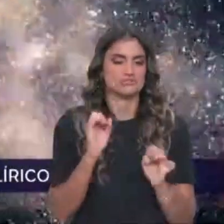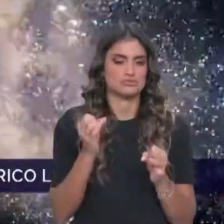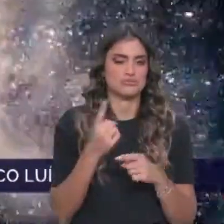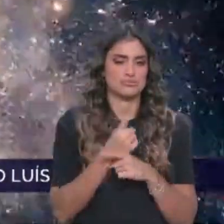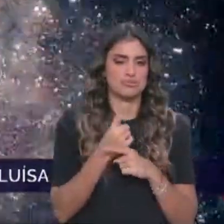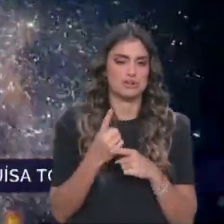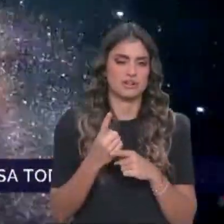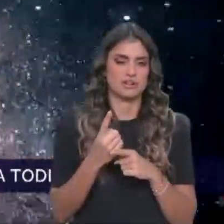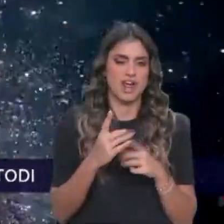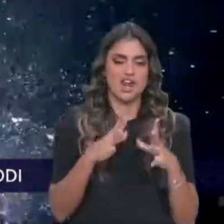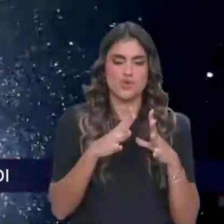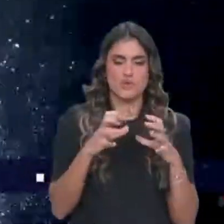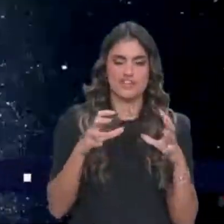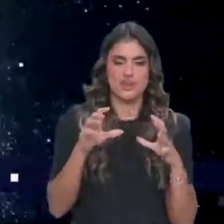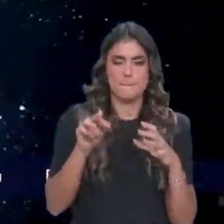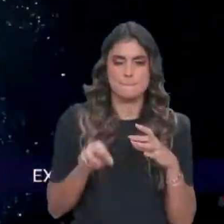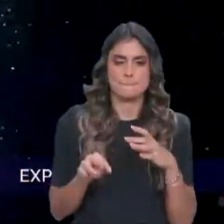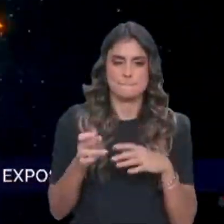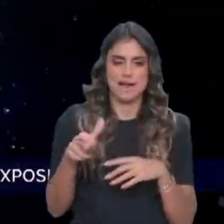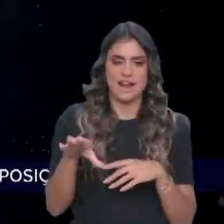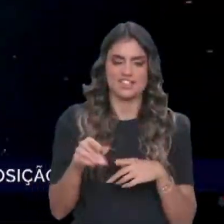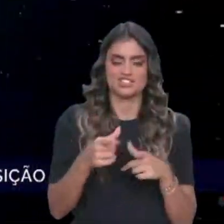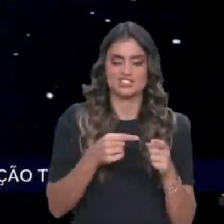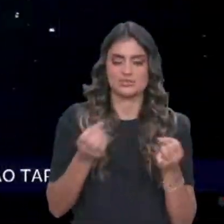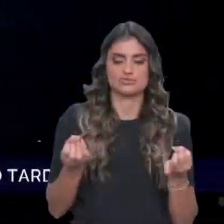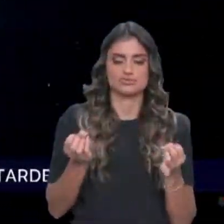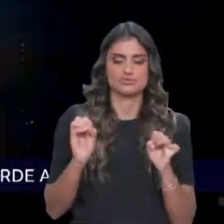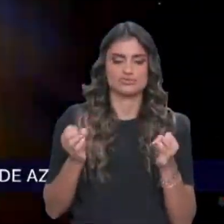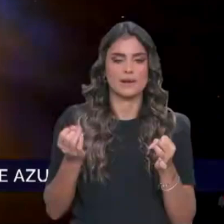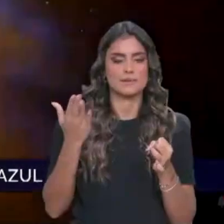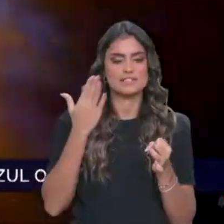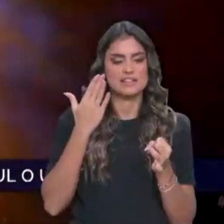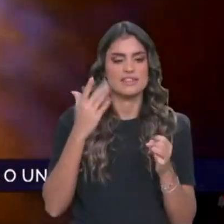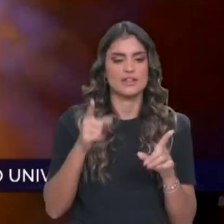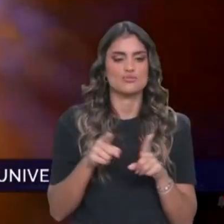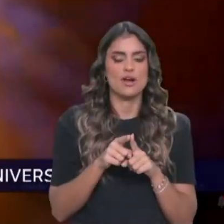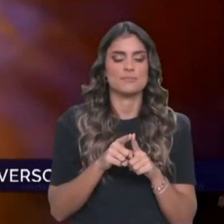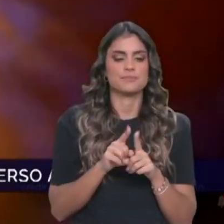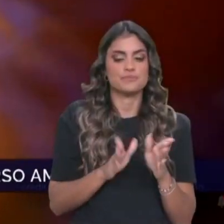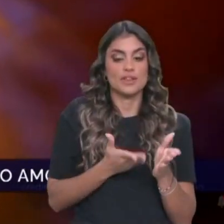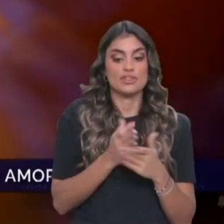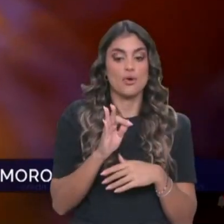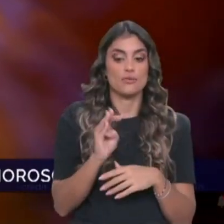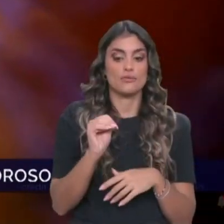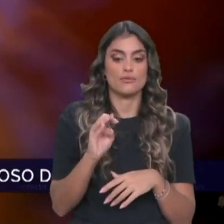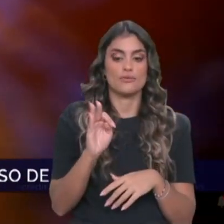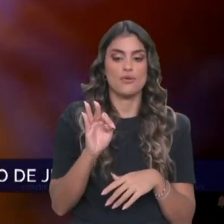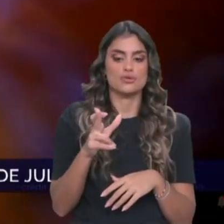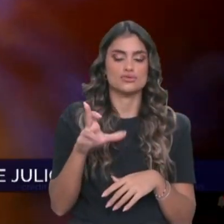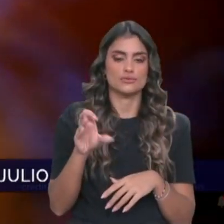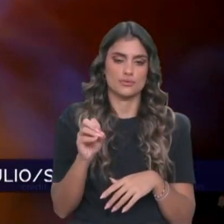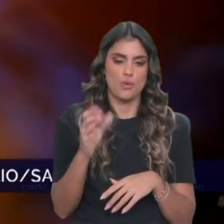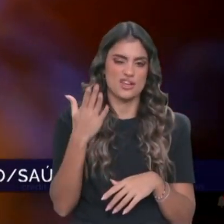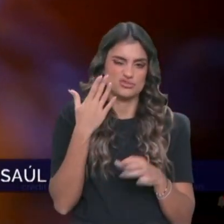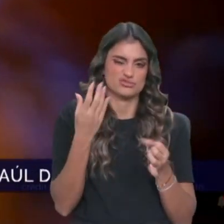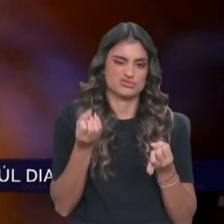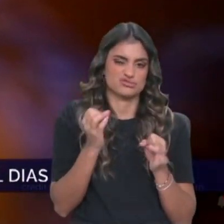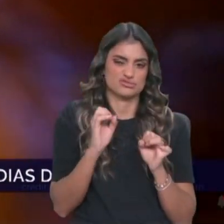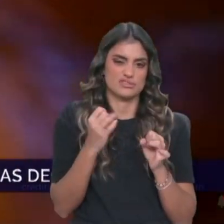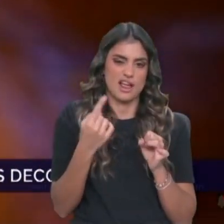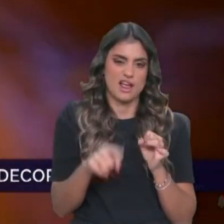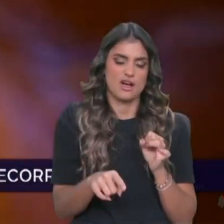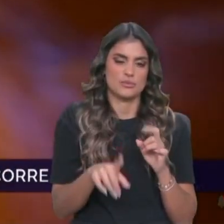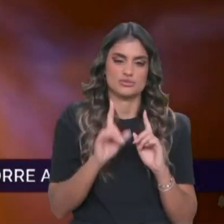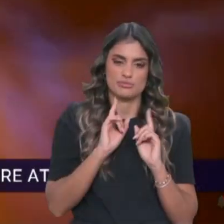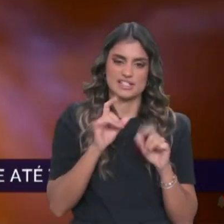nuvens de Magalhães não têm propriamente estrelas que tenham a capacidade de sintetizar o fósforo, ainda por cima também com esta quantidade. E, portanto, Daniel, temos aqui um